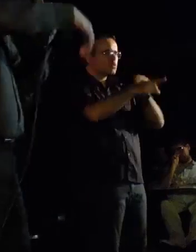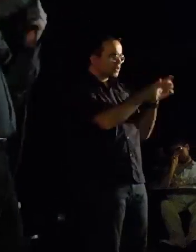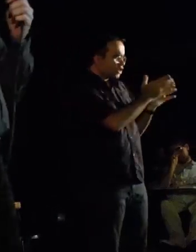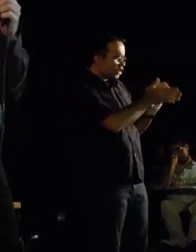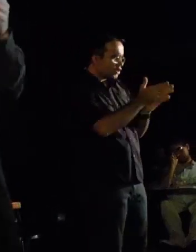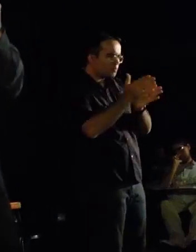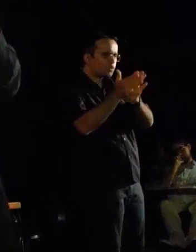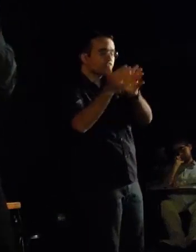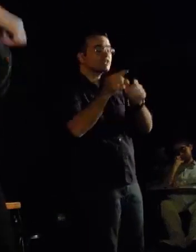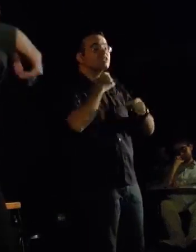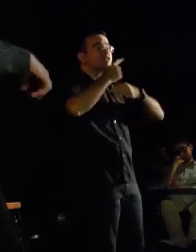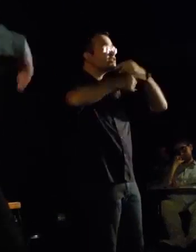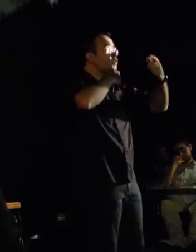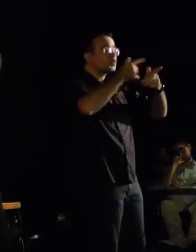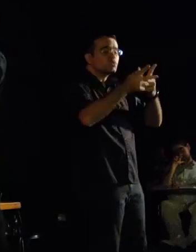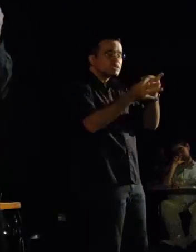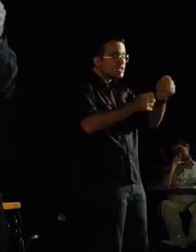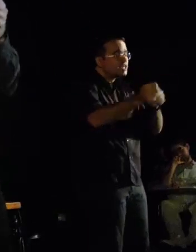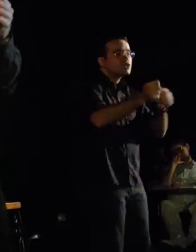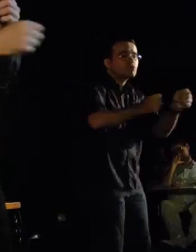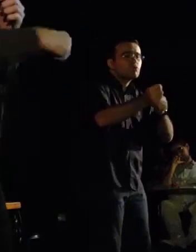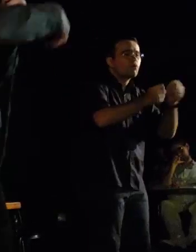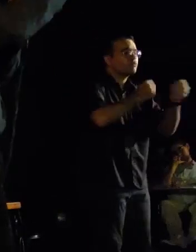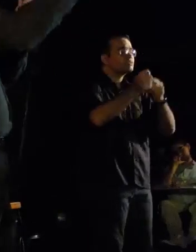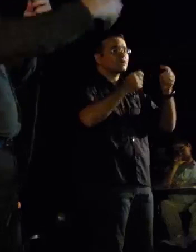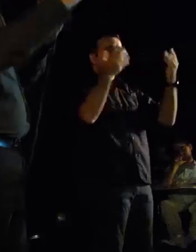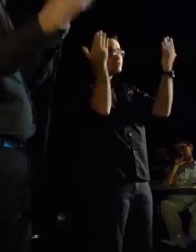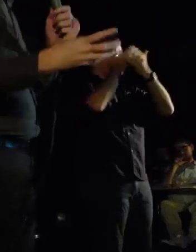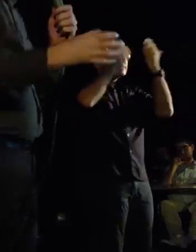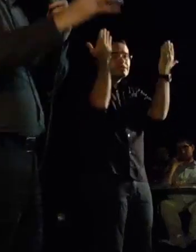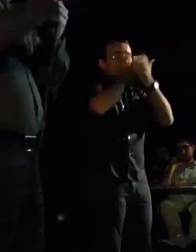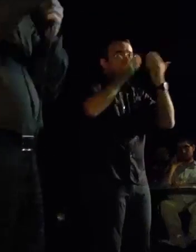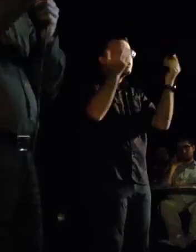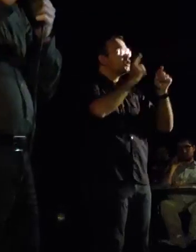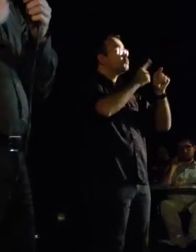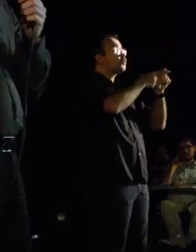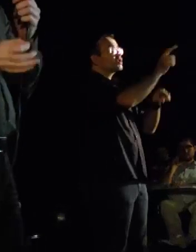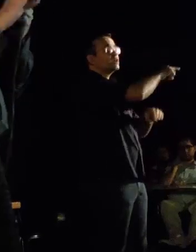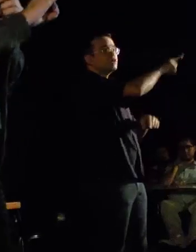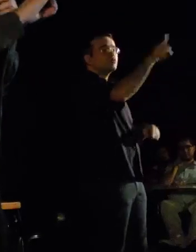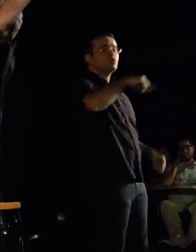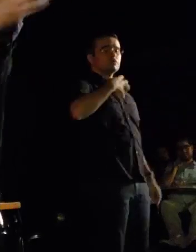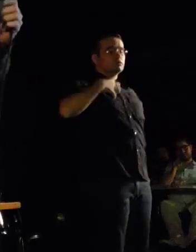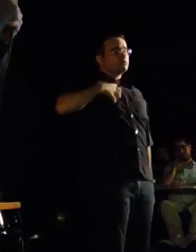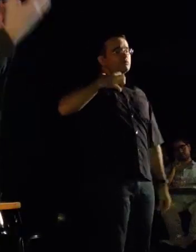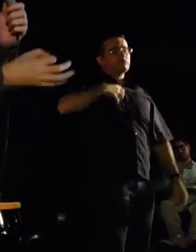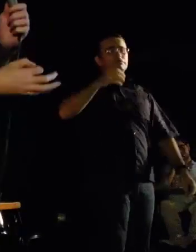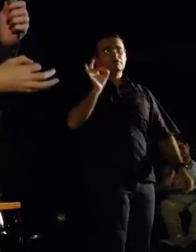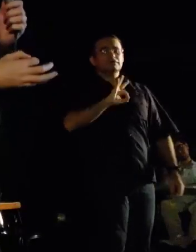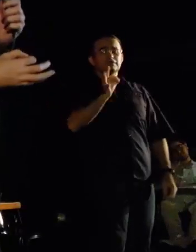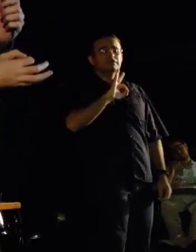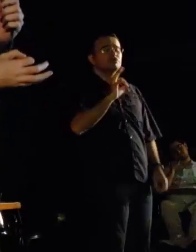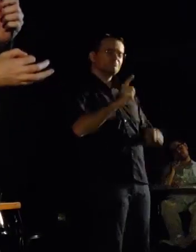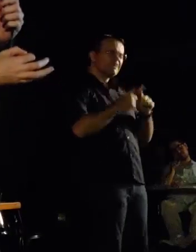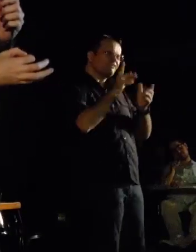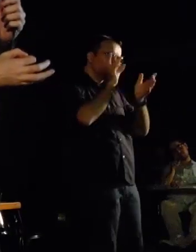absolutamente incontrolável de um desenvolvimento que ninguém vê porque não toca em ninguém, a verdade é: nós não estamos